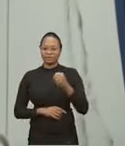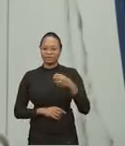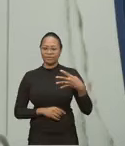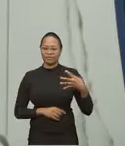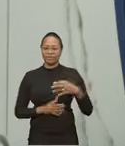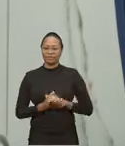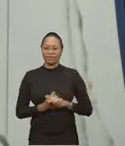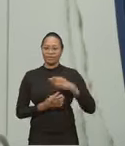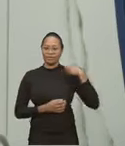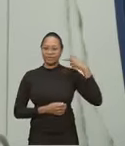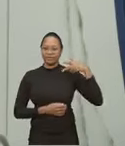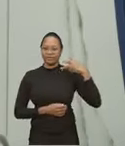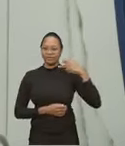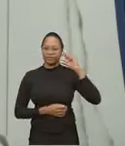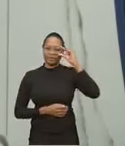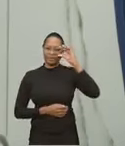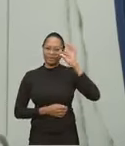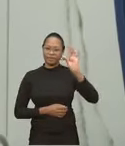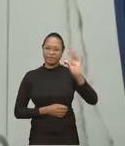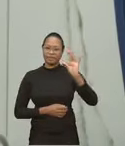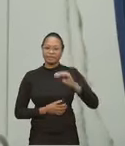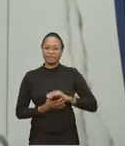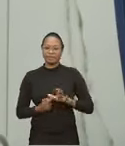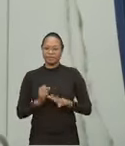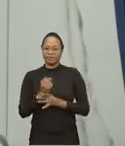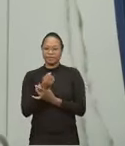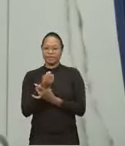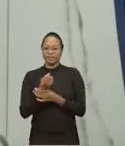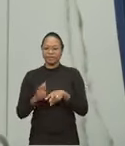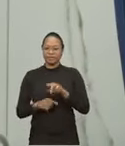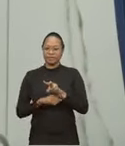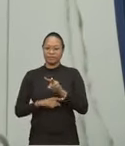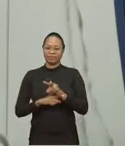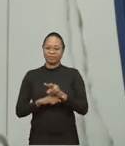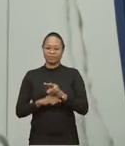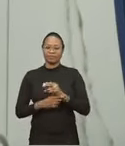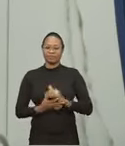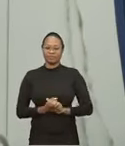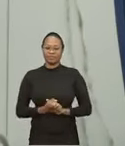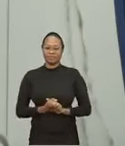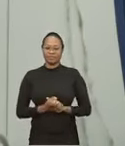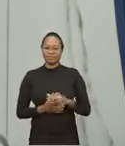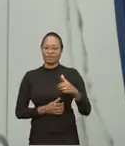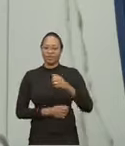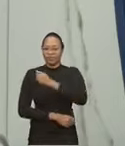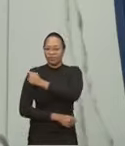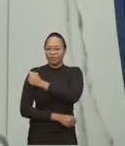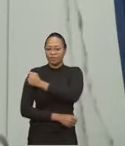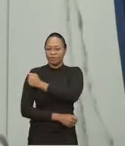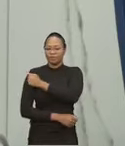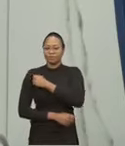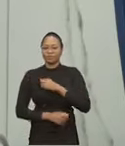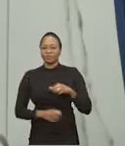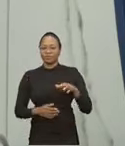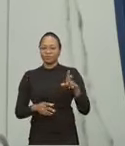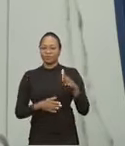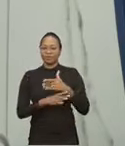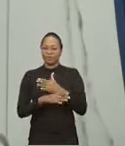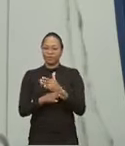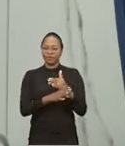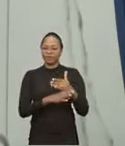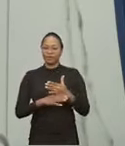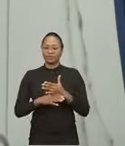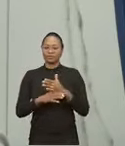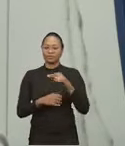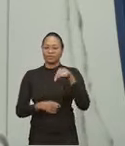084/2023, da autoria do vereador Tagnes Siqueira, ao vigilante Reinaldo Araújo de Jesus, por acolher o estudante Jefferson Teles, que ficou perdido